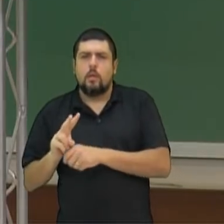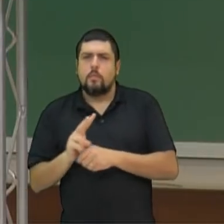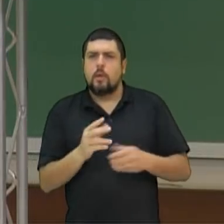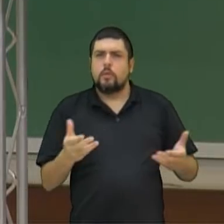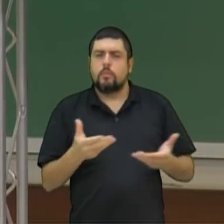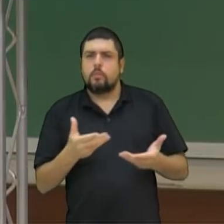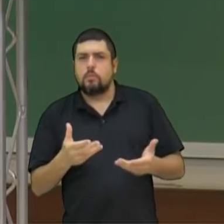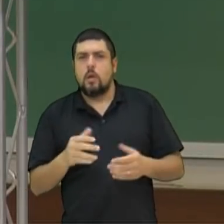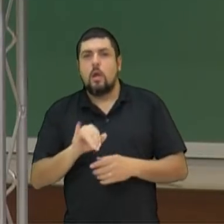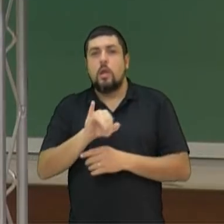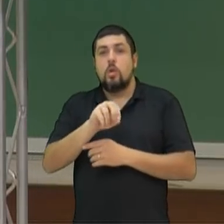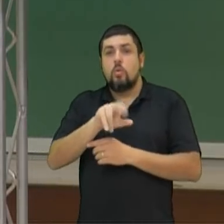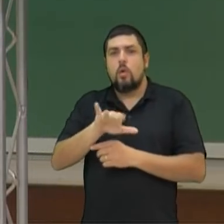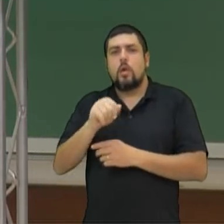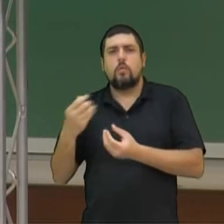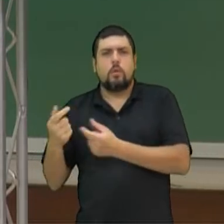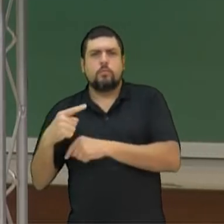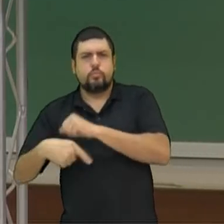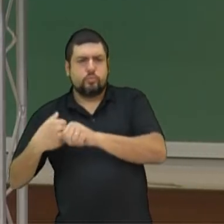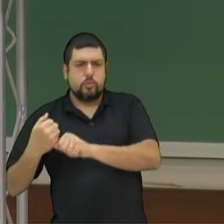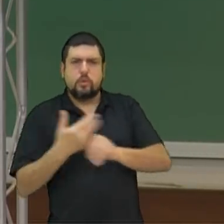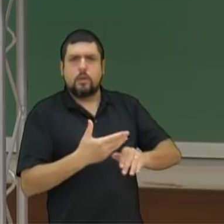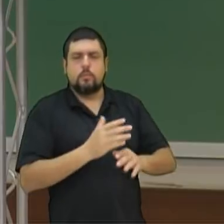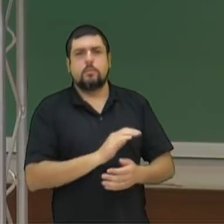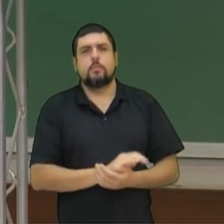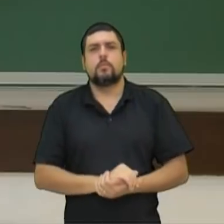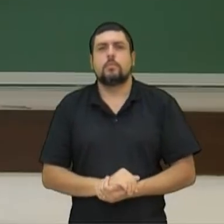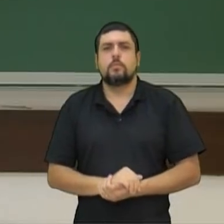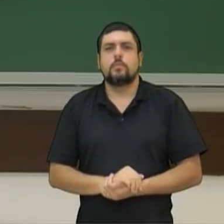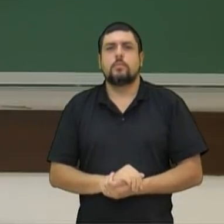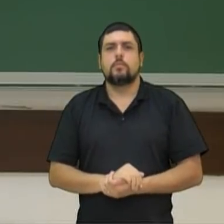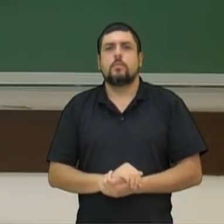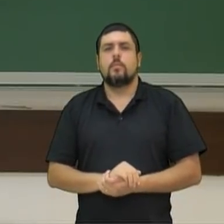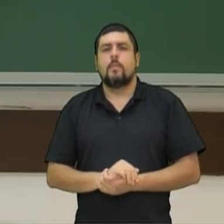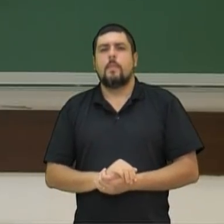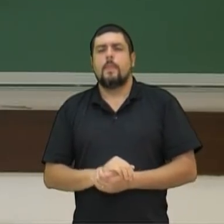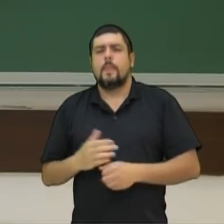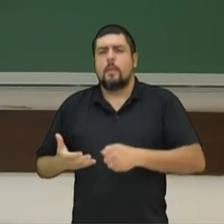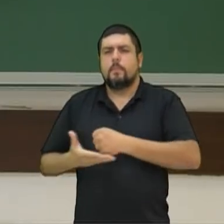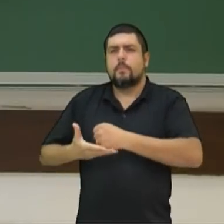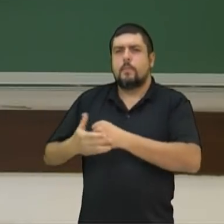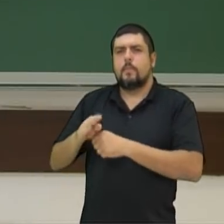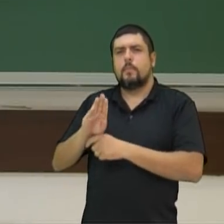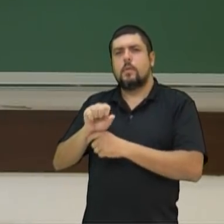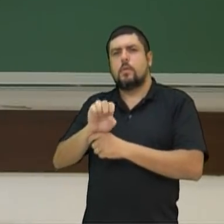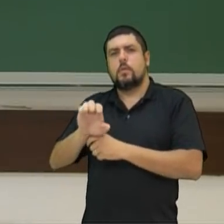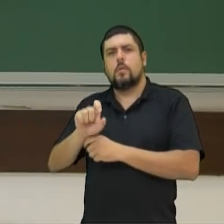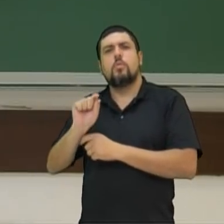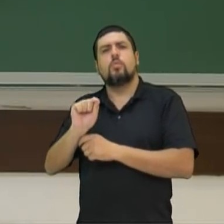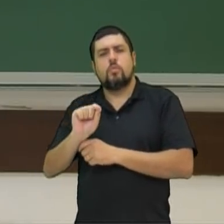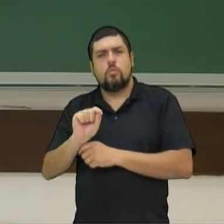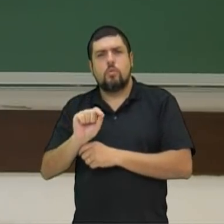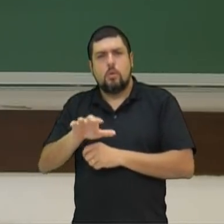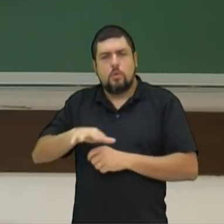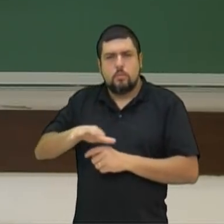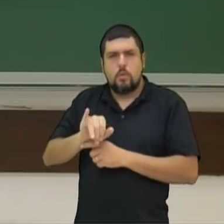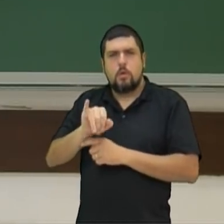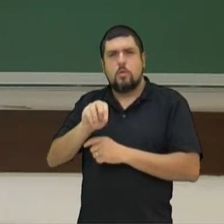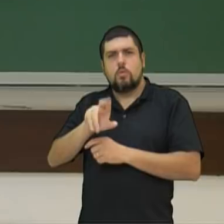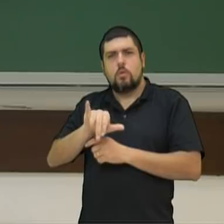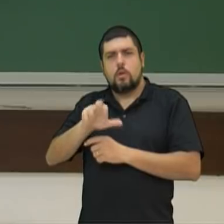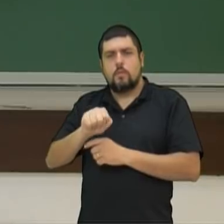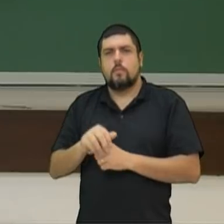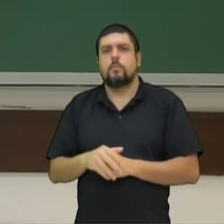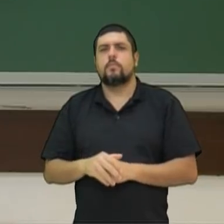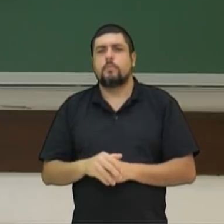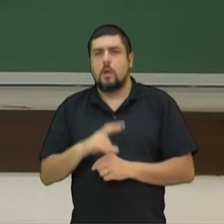topa você, eu não quero mais. Maravilha? Seguindo em frente. E as bases, que são substâncias iônicas? Lembra que eu contei para vocês